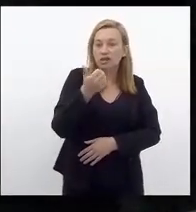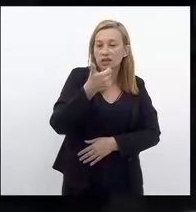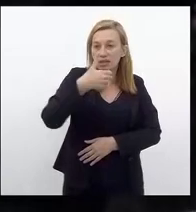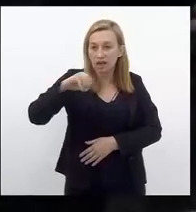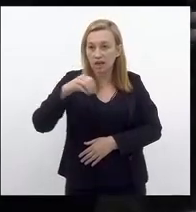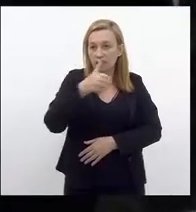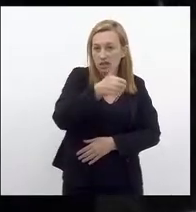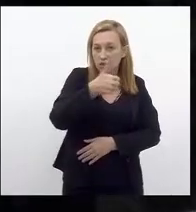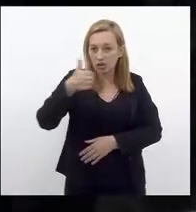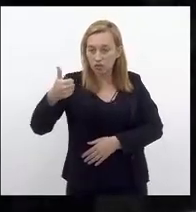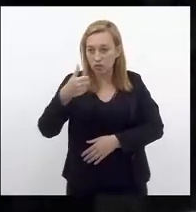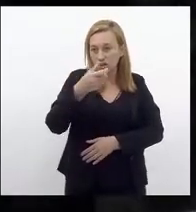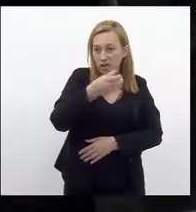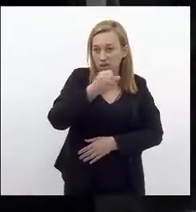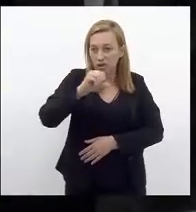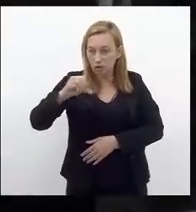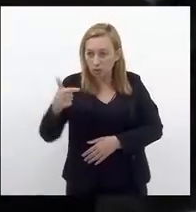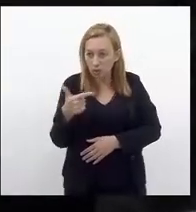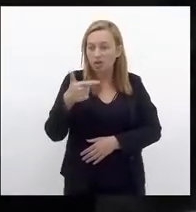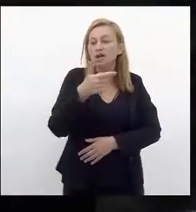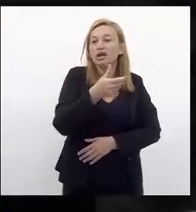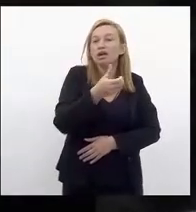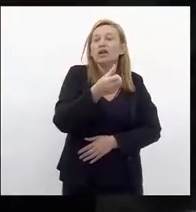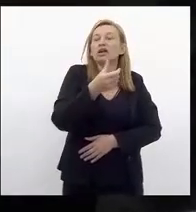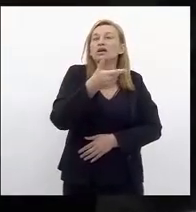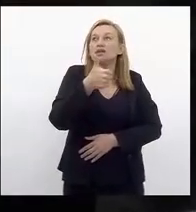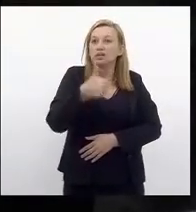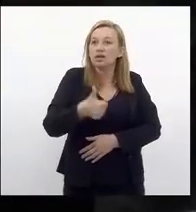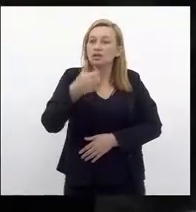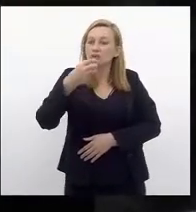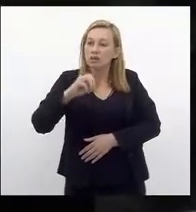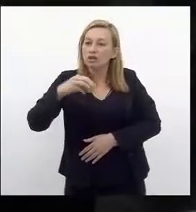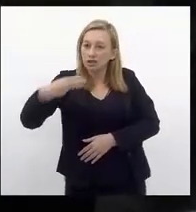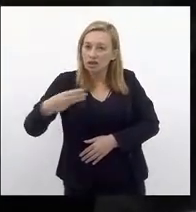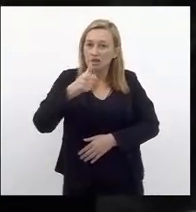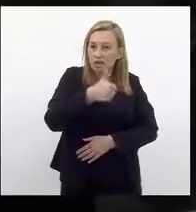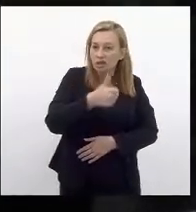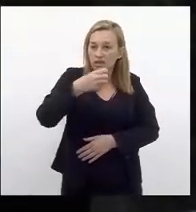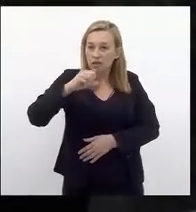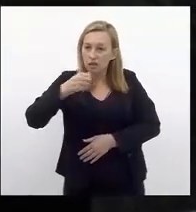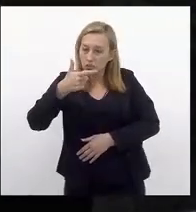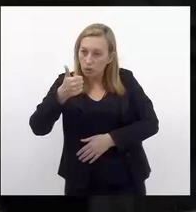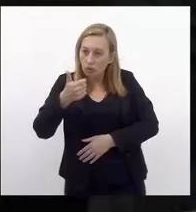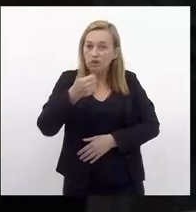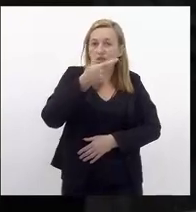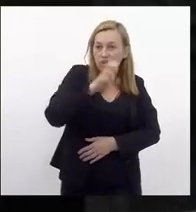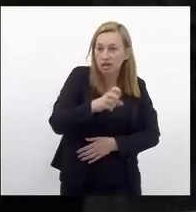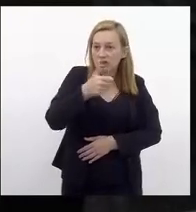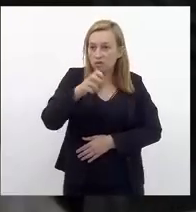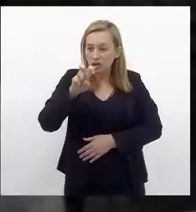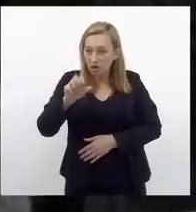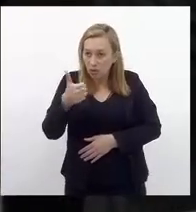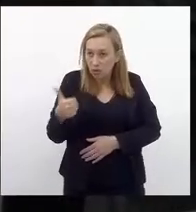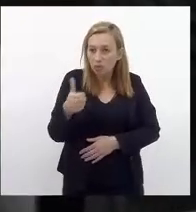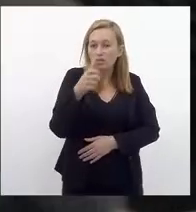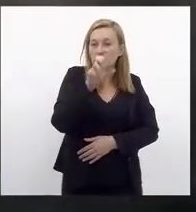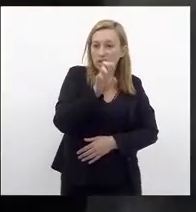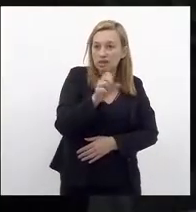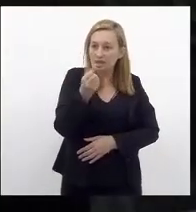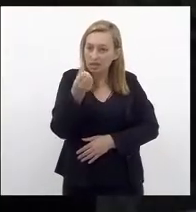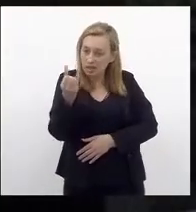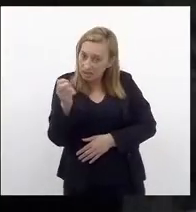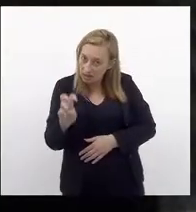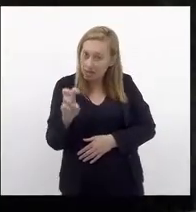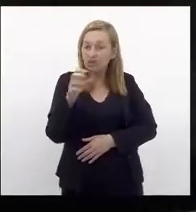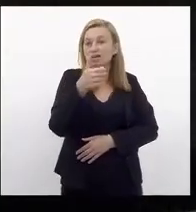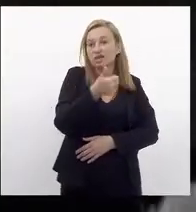101 102 103 104 1221 39 há 165